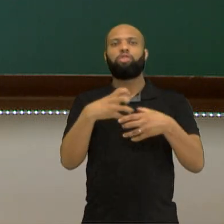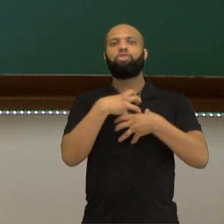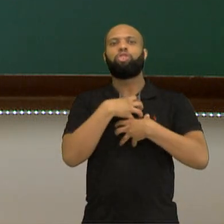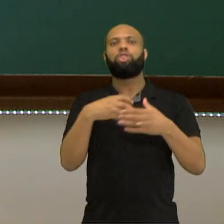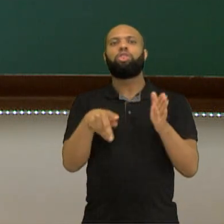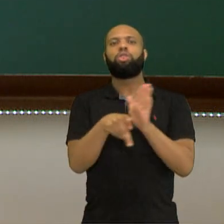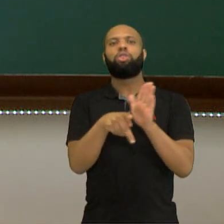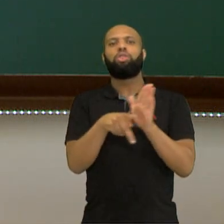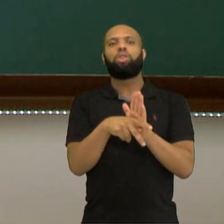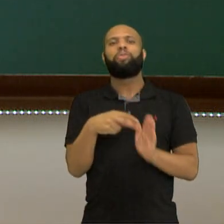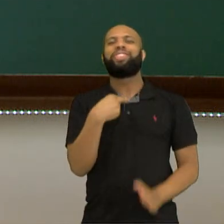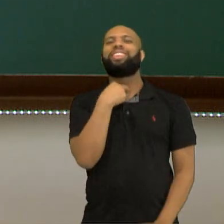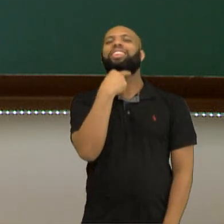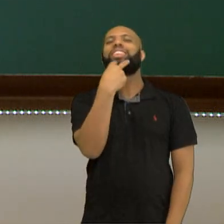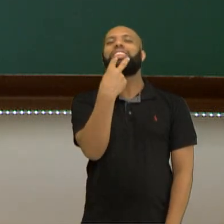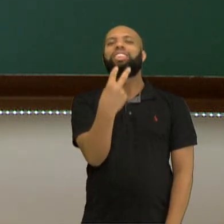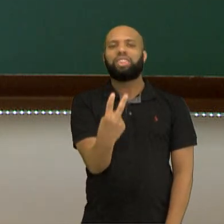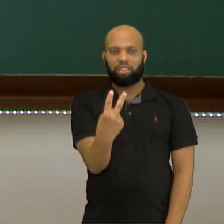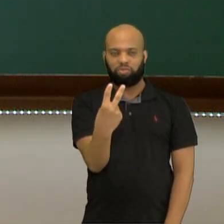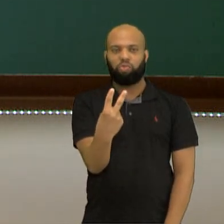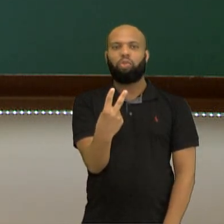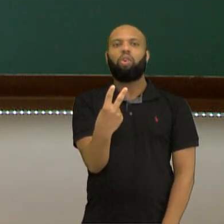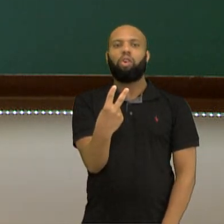isso vem da cultura